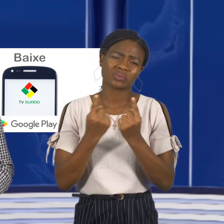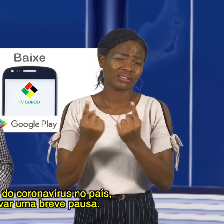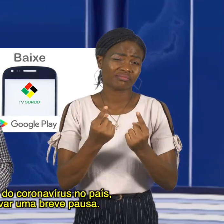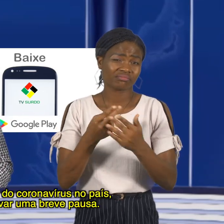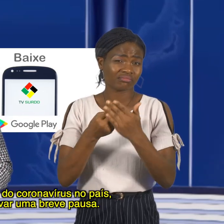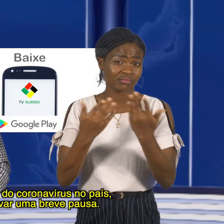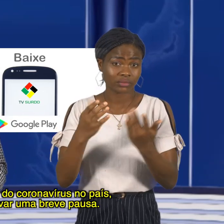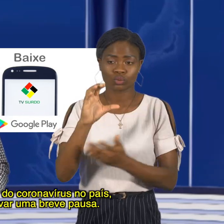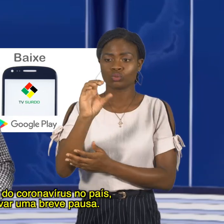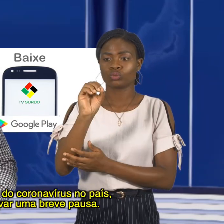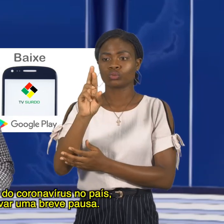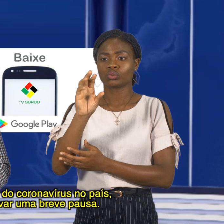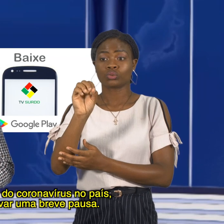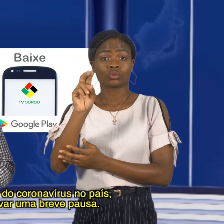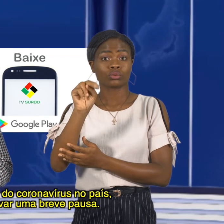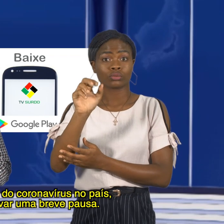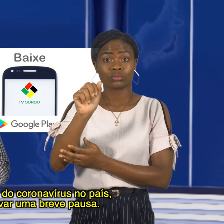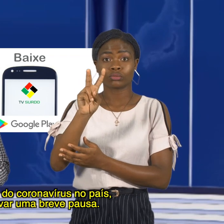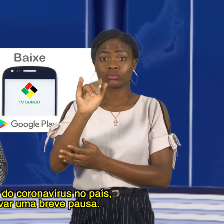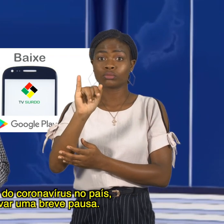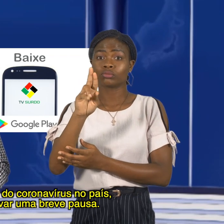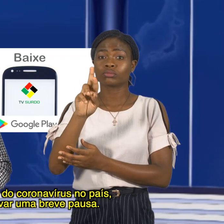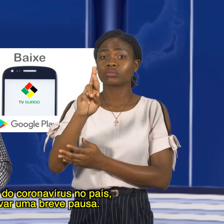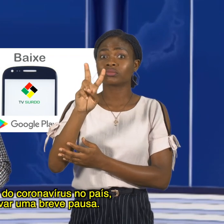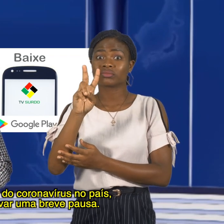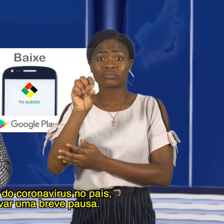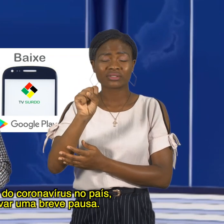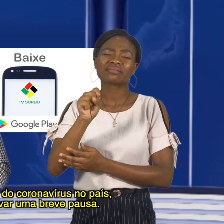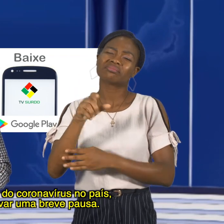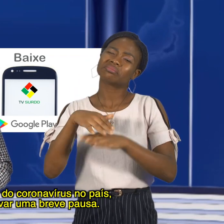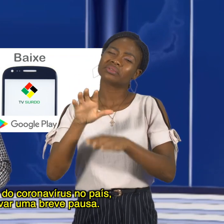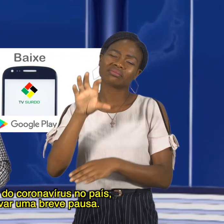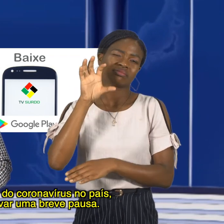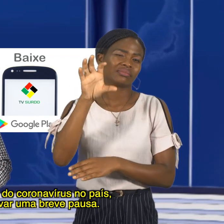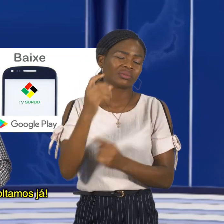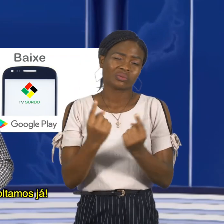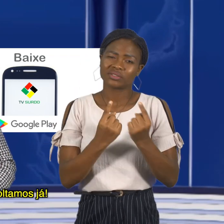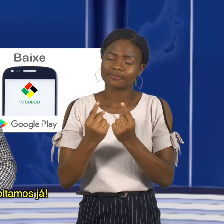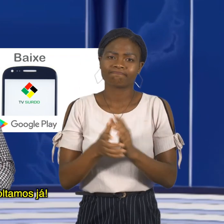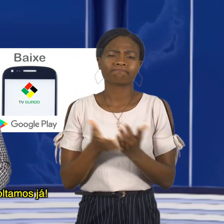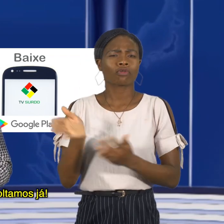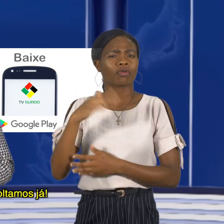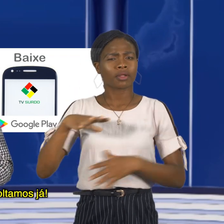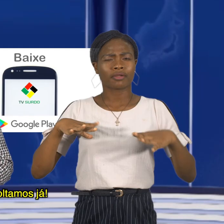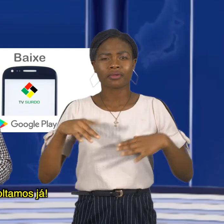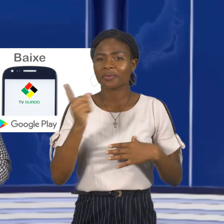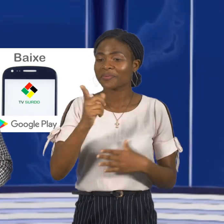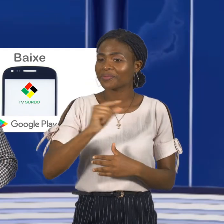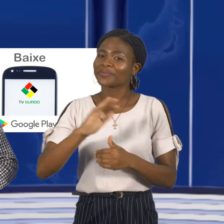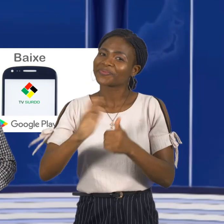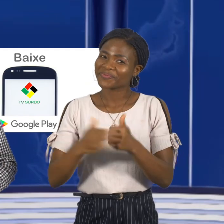Com a situação do coronavírus no país, vamos observar uma breve pausa. Voltamos já!